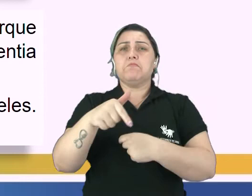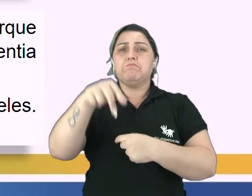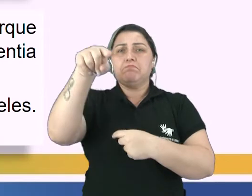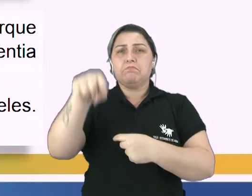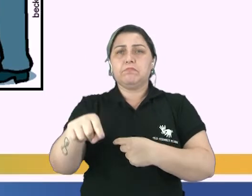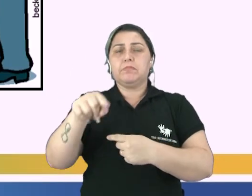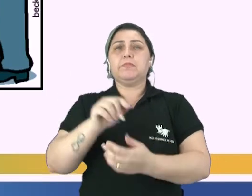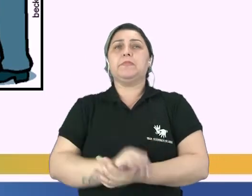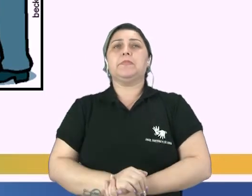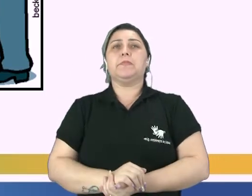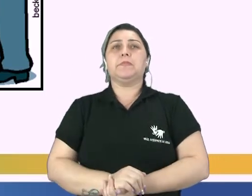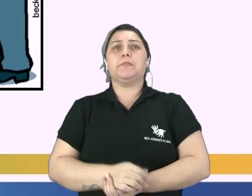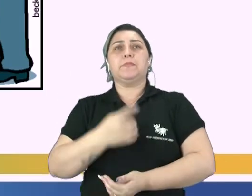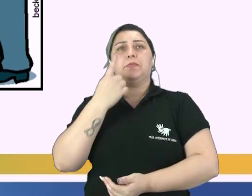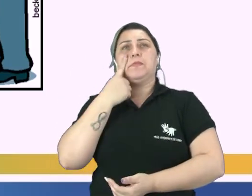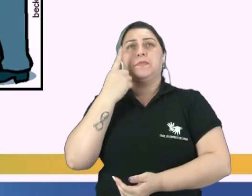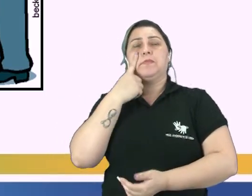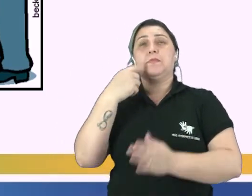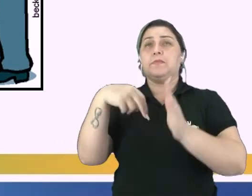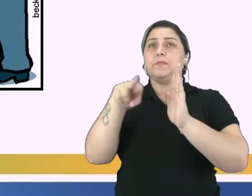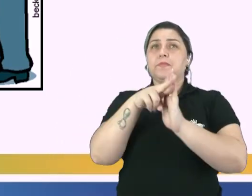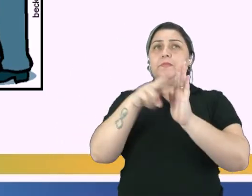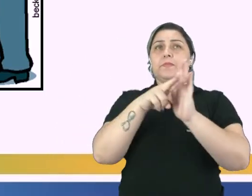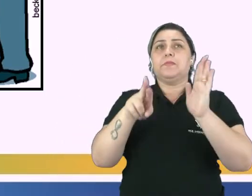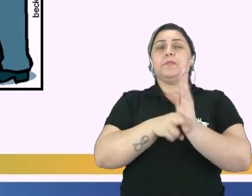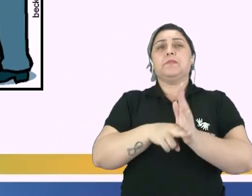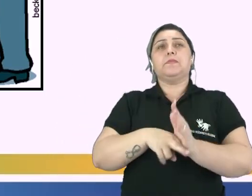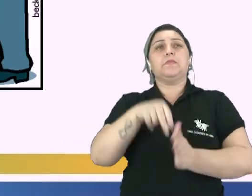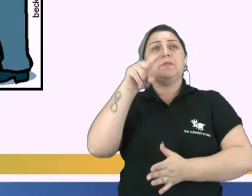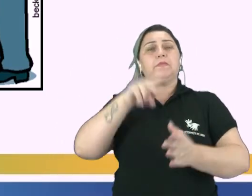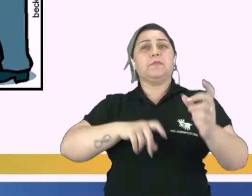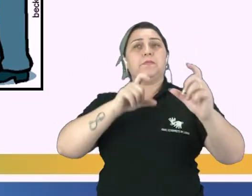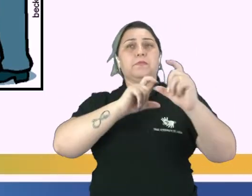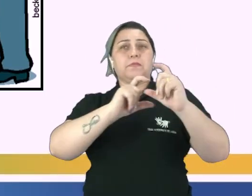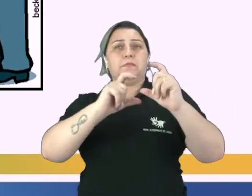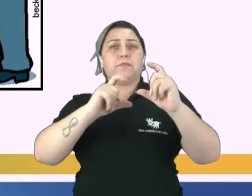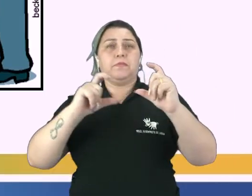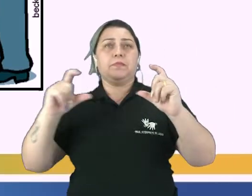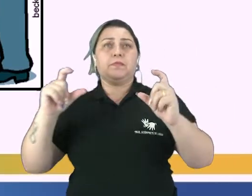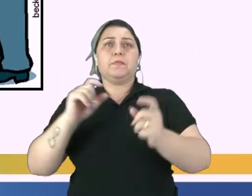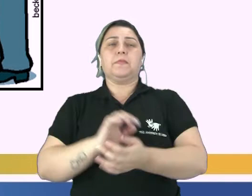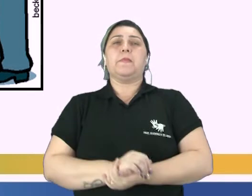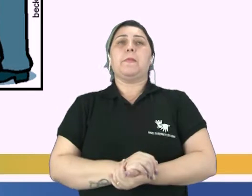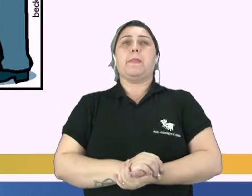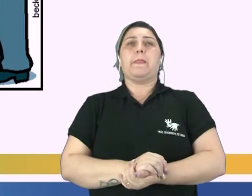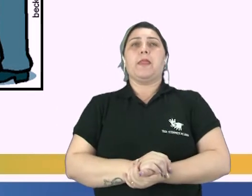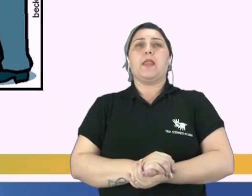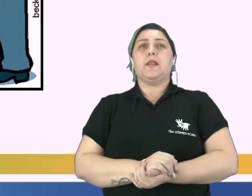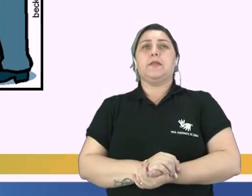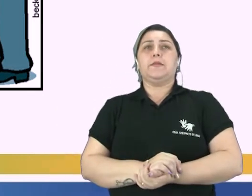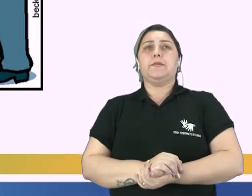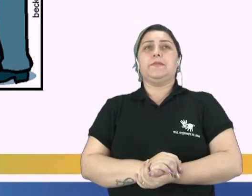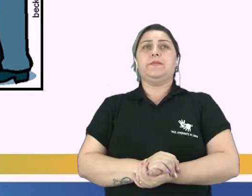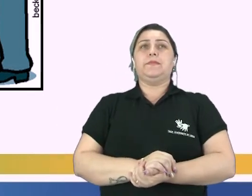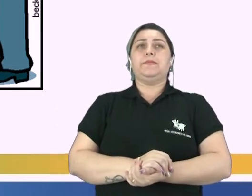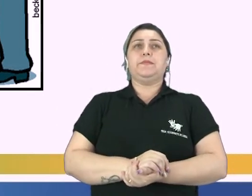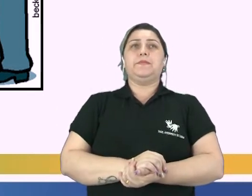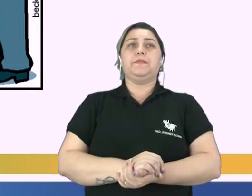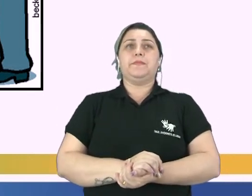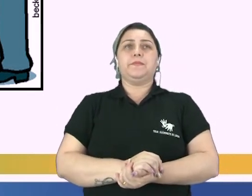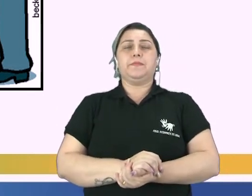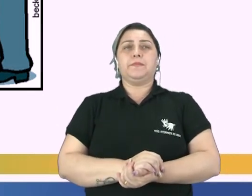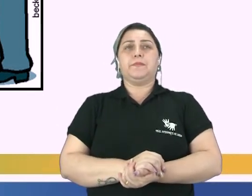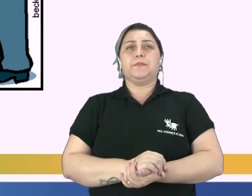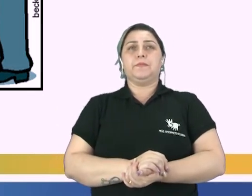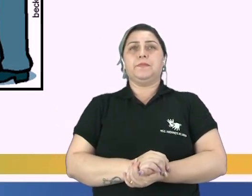acento? Tá? Vamos às regras. E para isso a gente vai ler uma tirinha que trata exatamente da ortografia